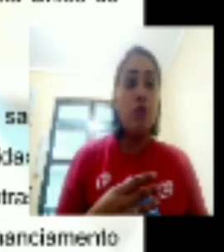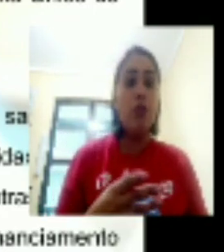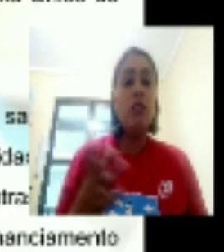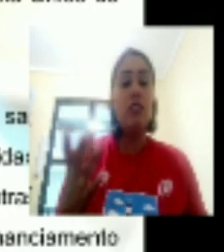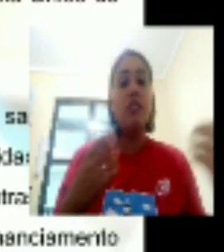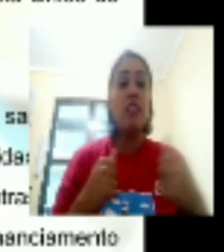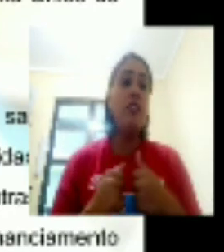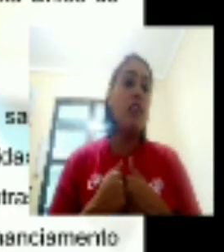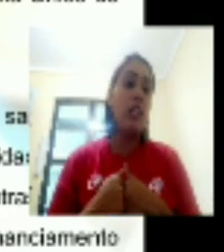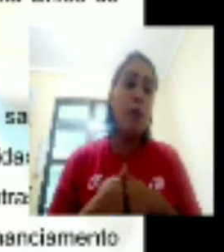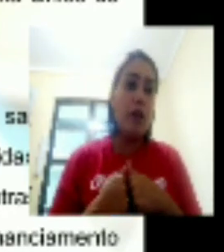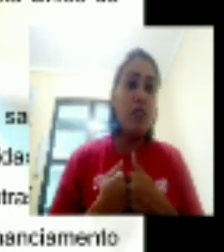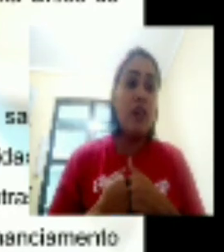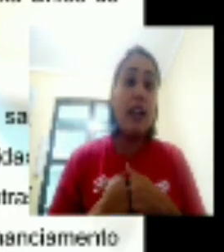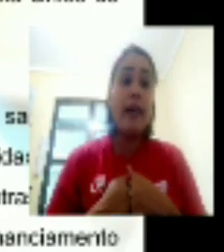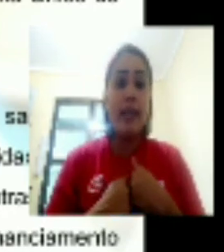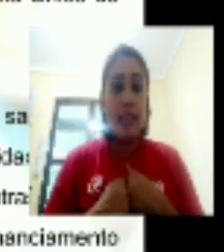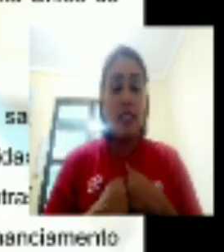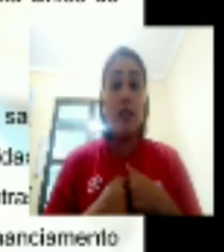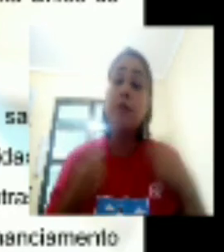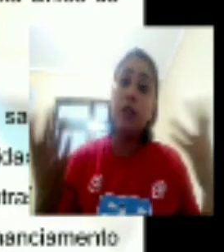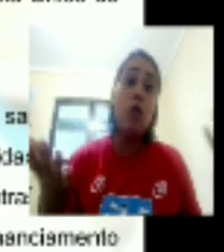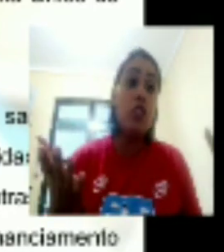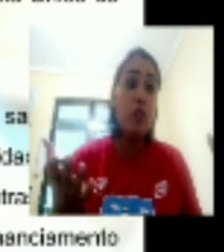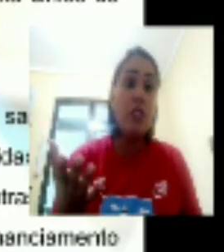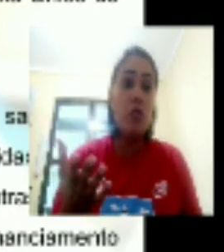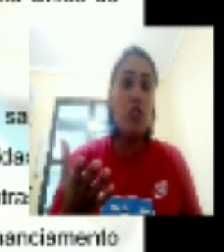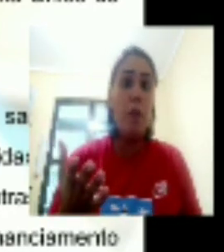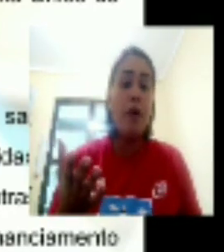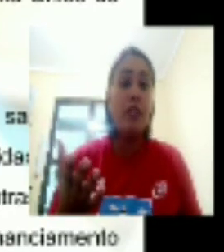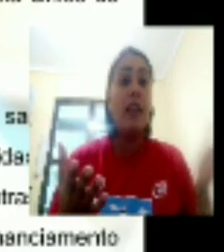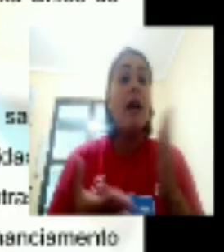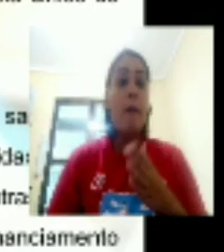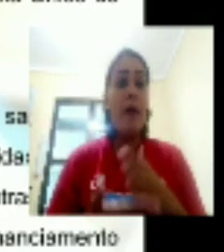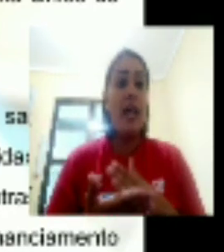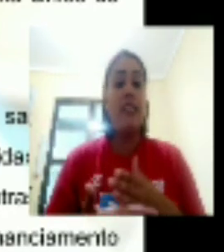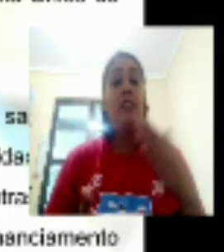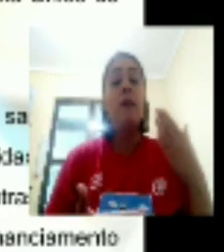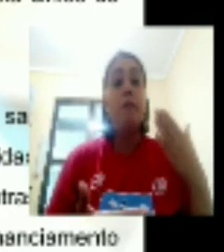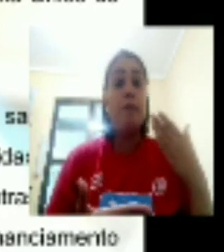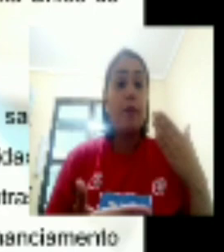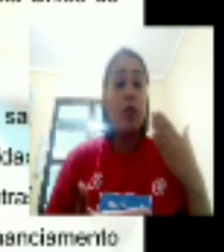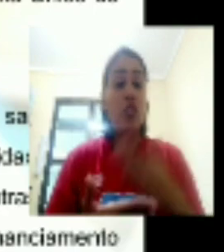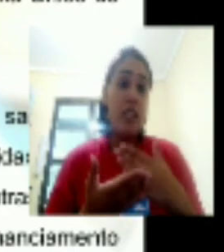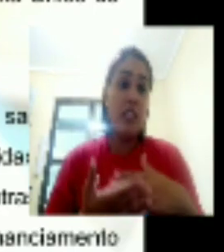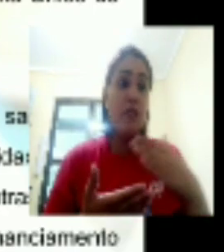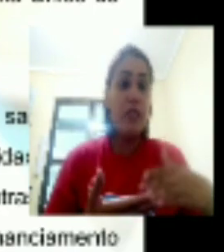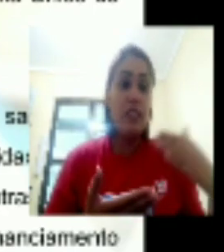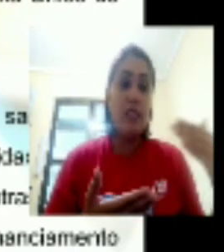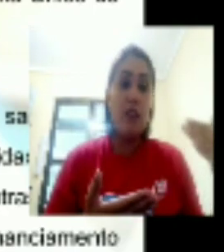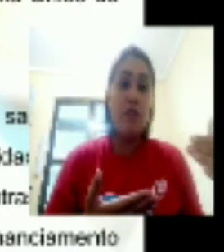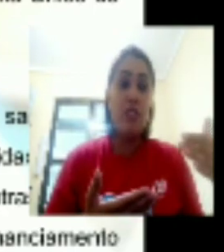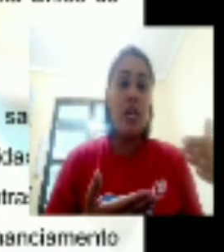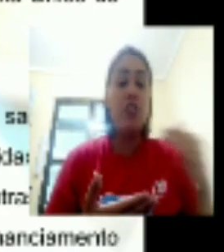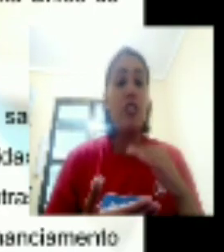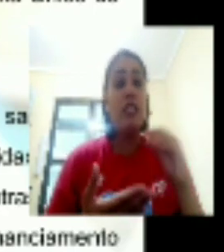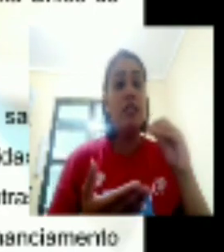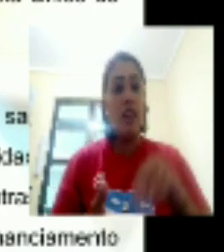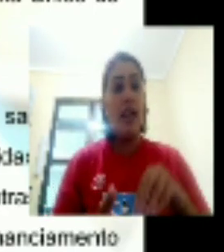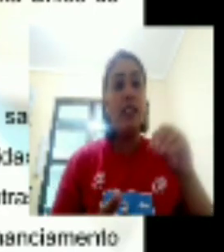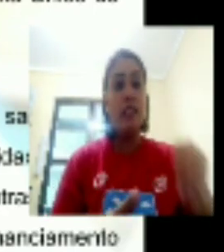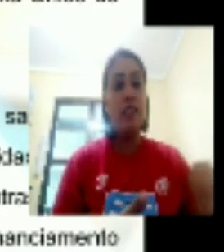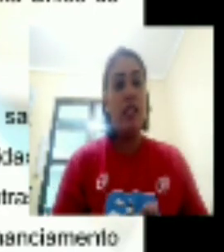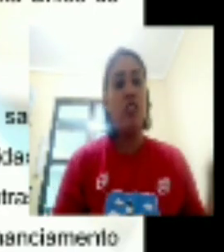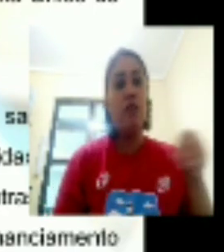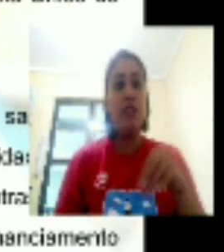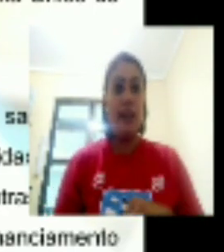dar o luxo de dizer assim, eu posso ficar em casa, outras pessoas não podem, mas gostaria de enfatizar a vocês que se